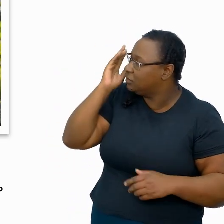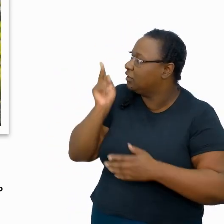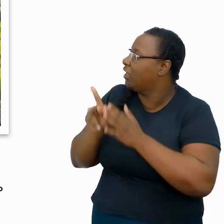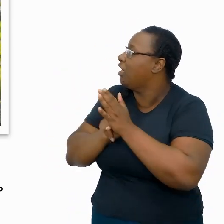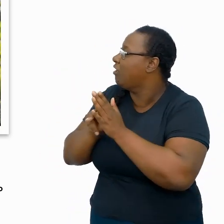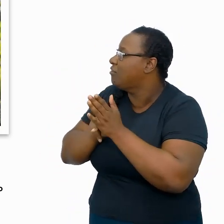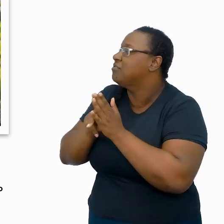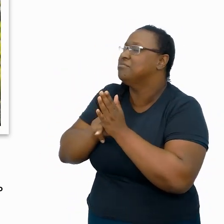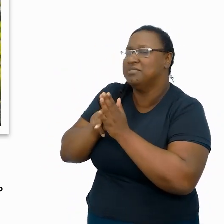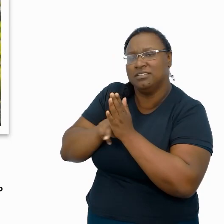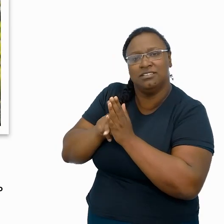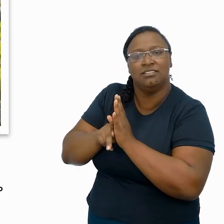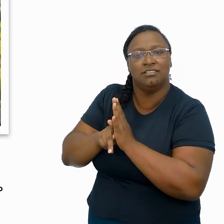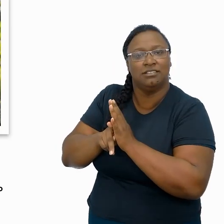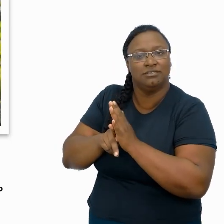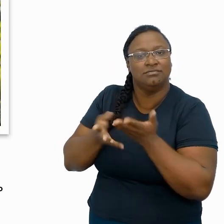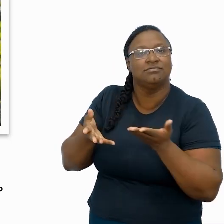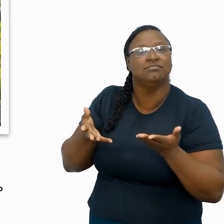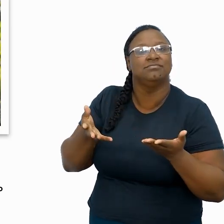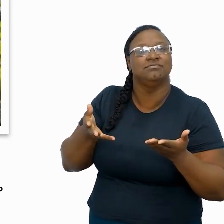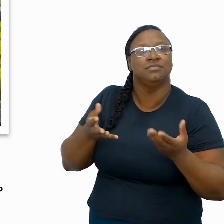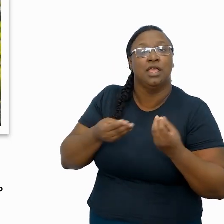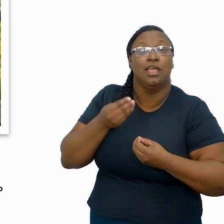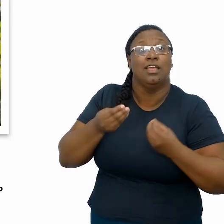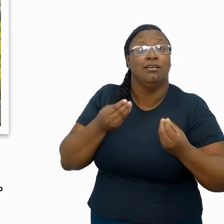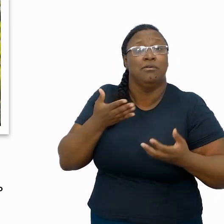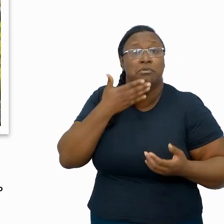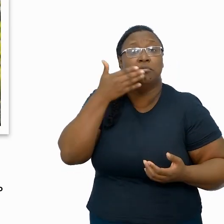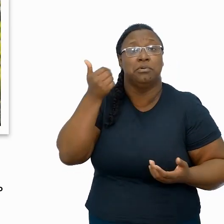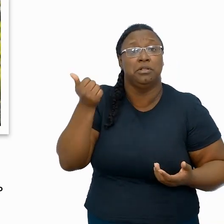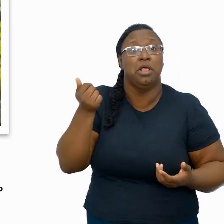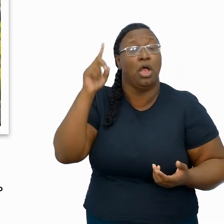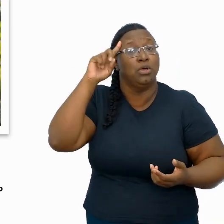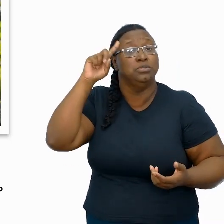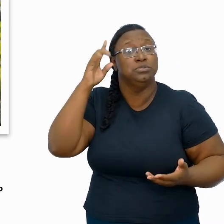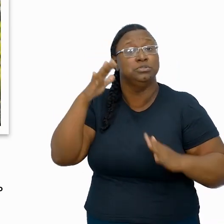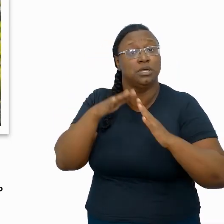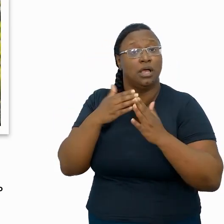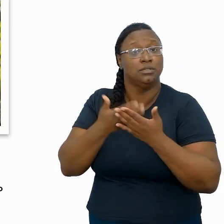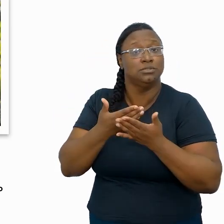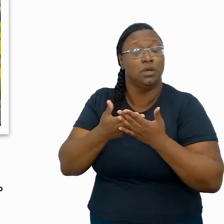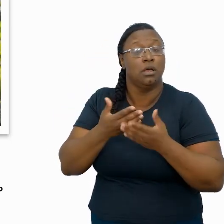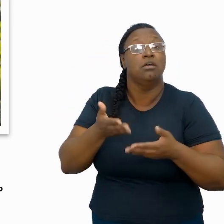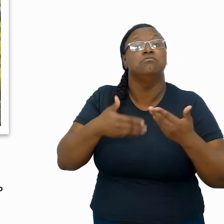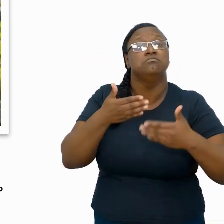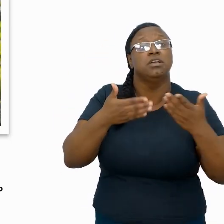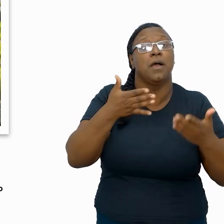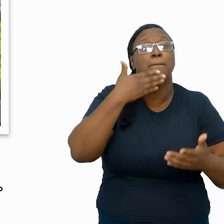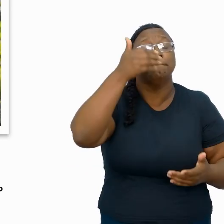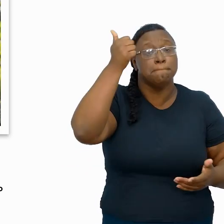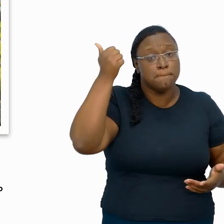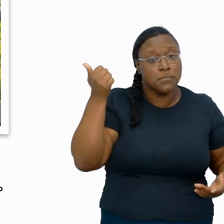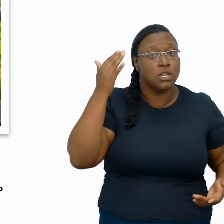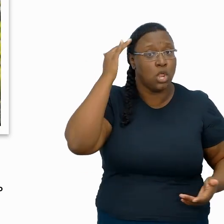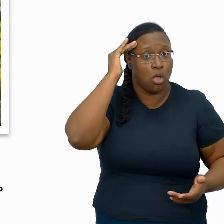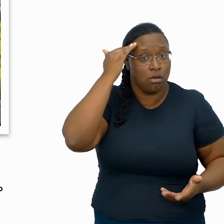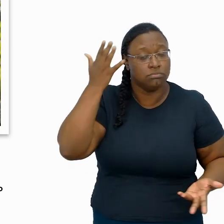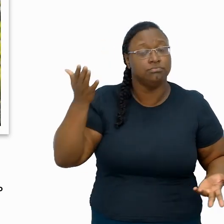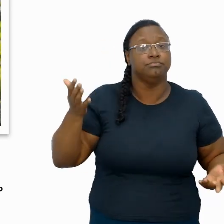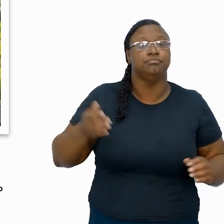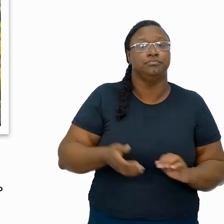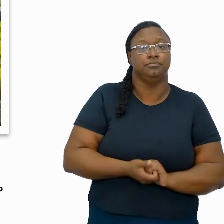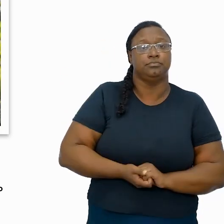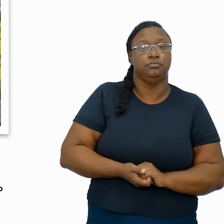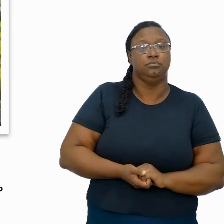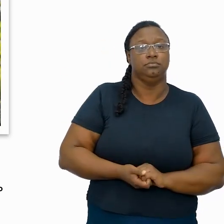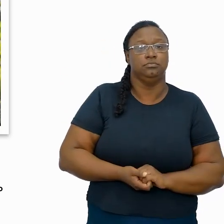investigar e analisar situações do cotidiano da escola. Vamos entender, então, um pouco melhor essas abordagens,